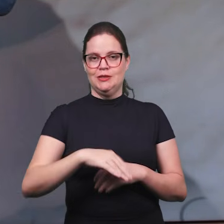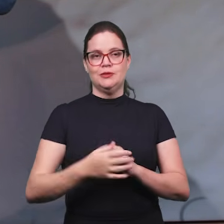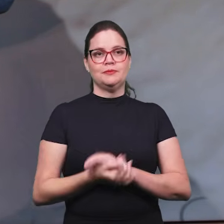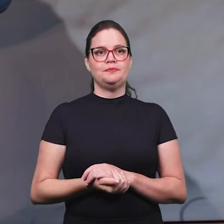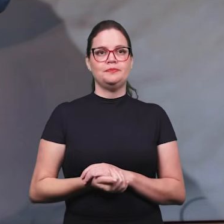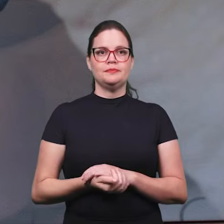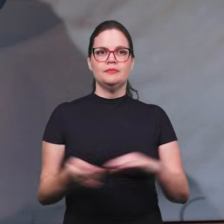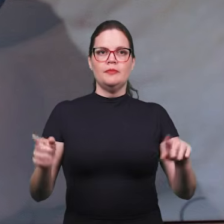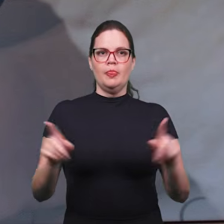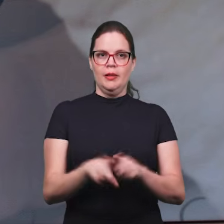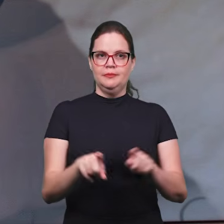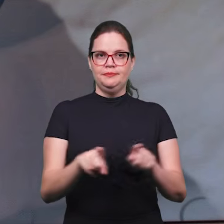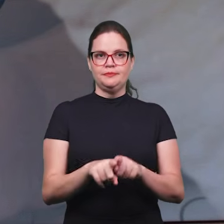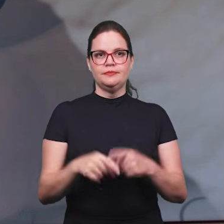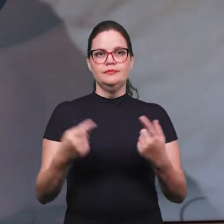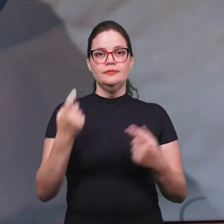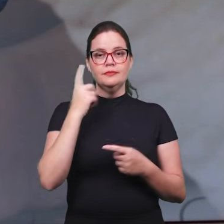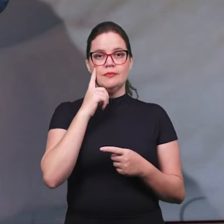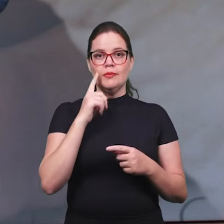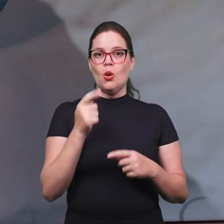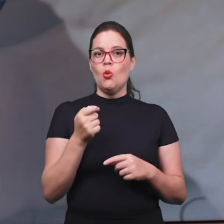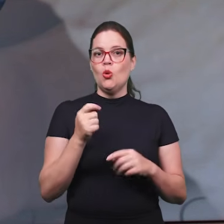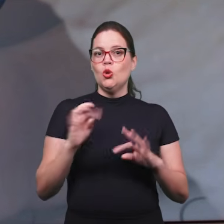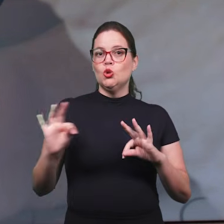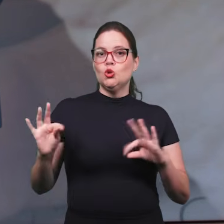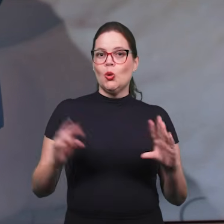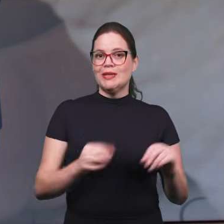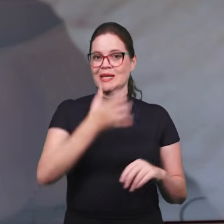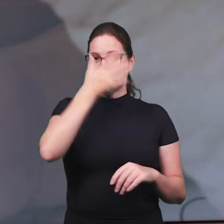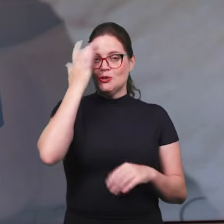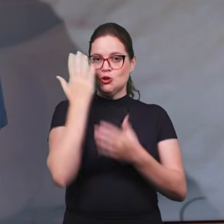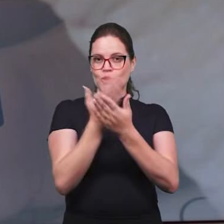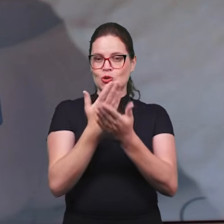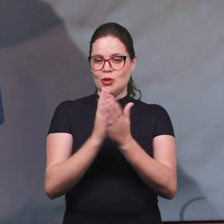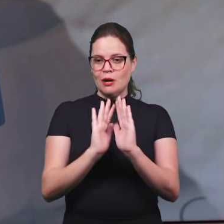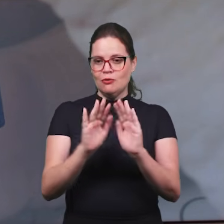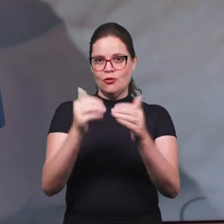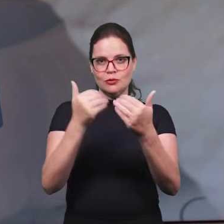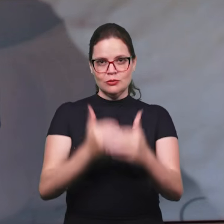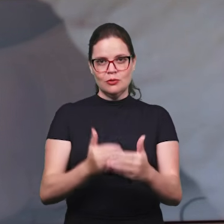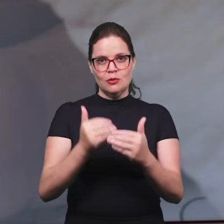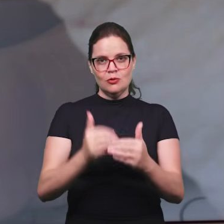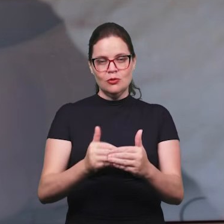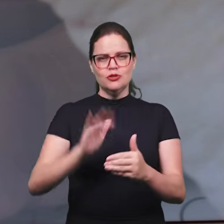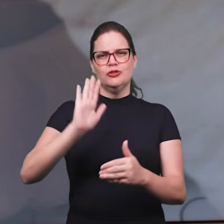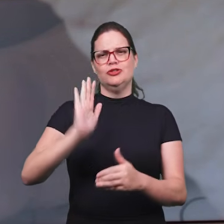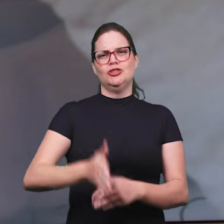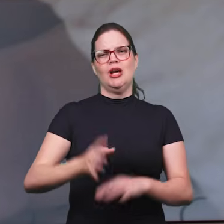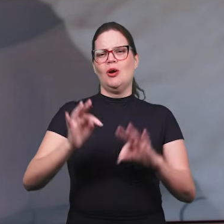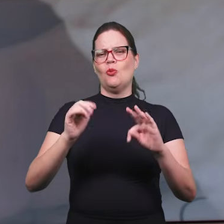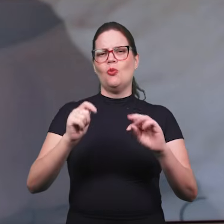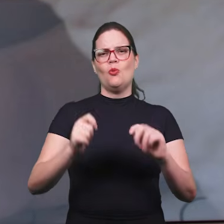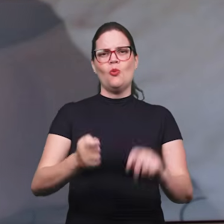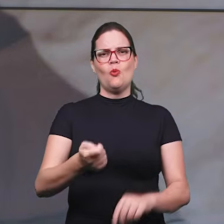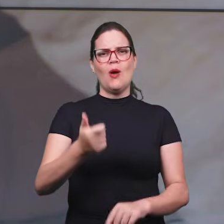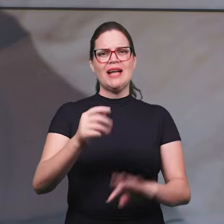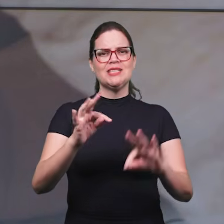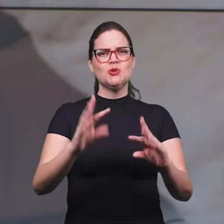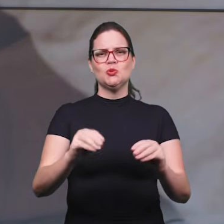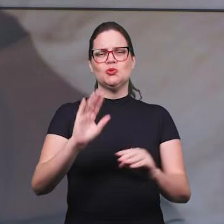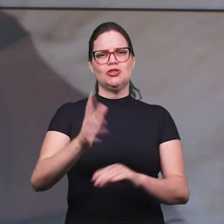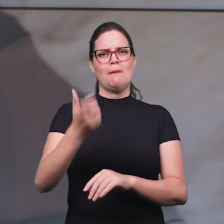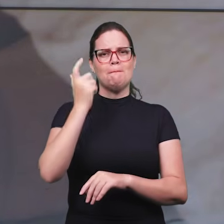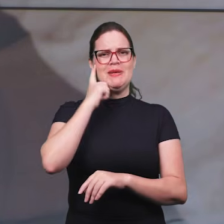E outra coisa também que a gente precisa entender, quase todo concurseiro já pensou em desistir, né? Eu até diria que